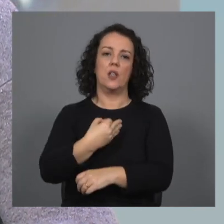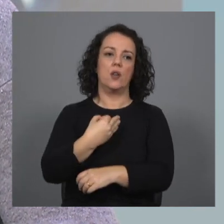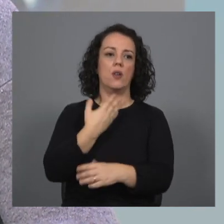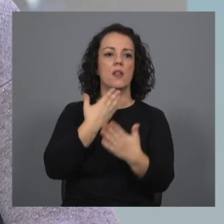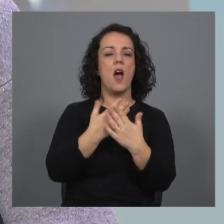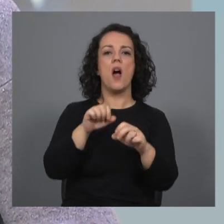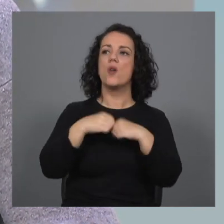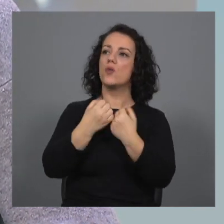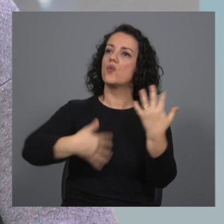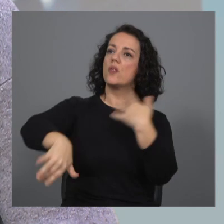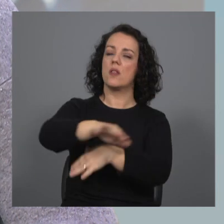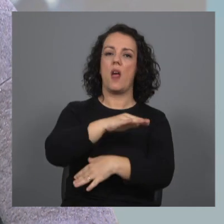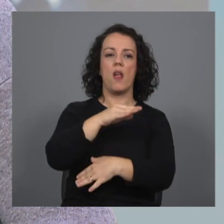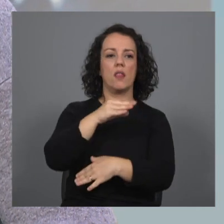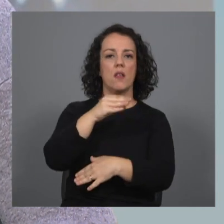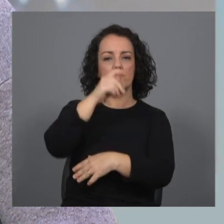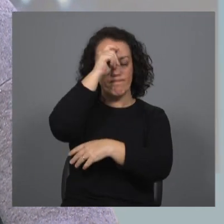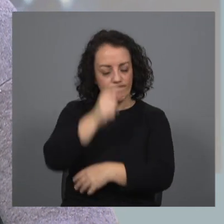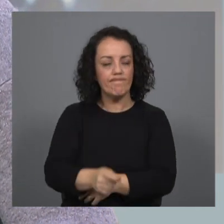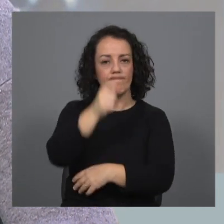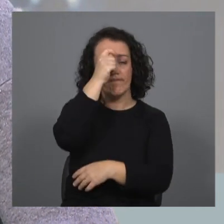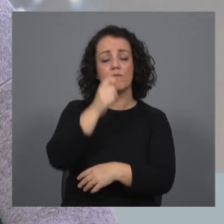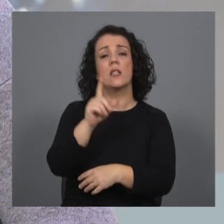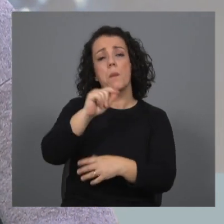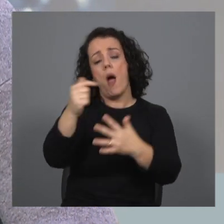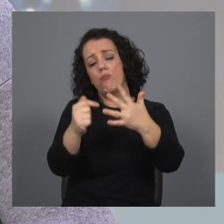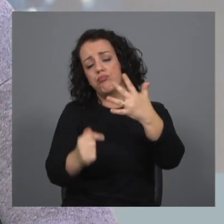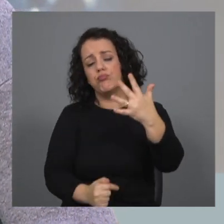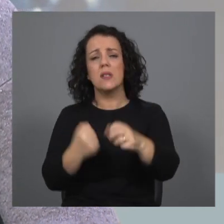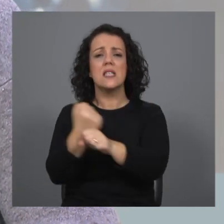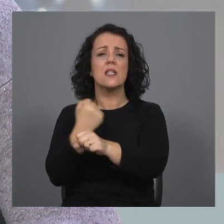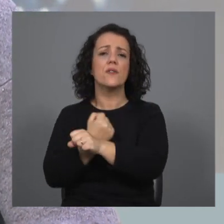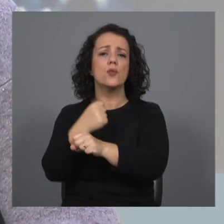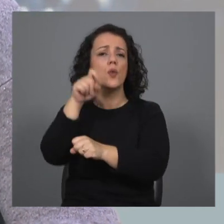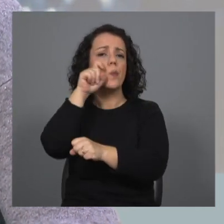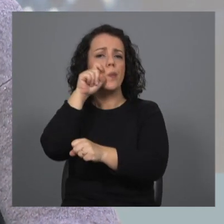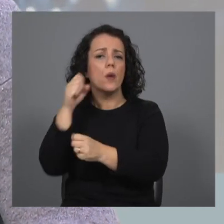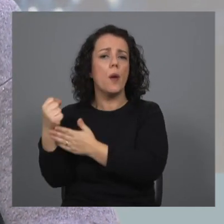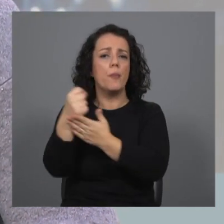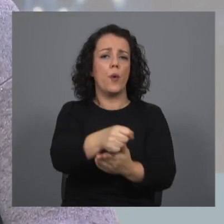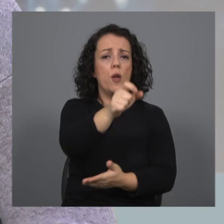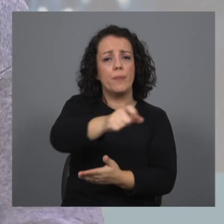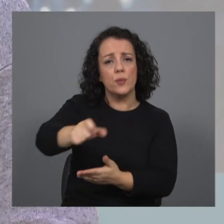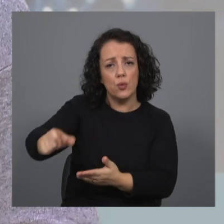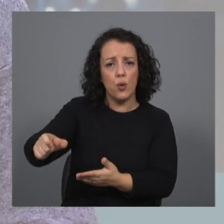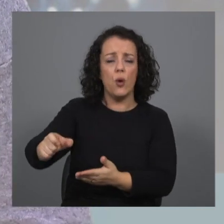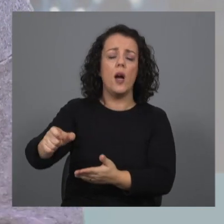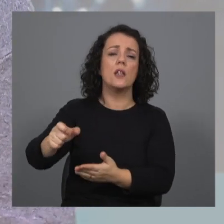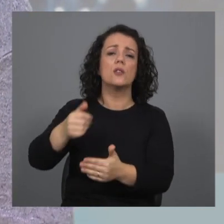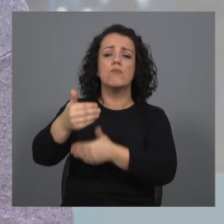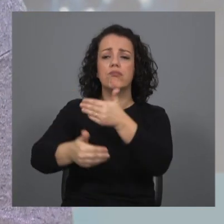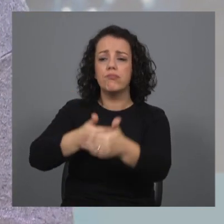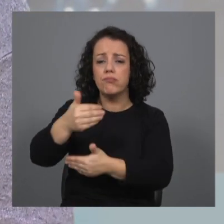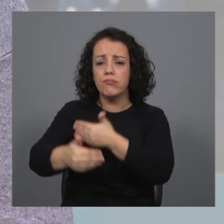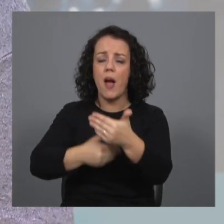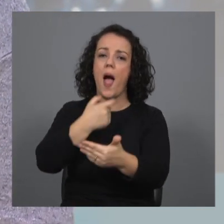sociedade. E depois temos todos os serviços de suporte que prestamos às pessoas até que elas consigam, de facto, ter a sua